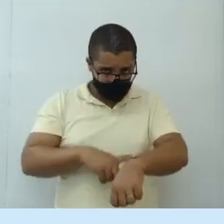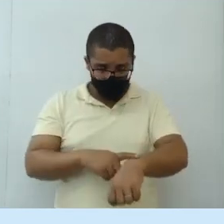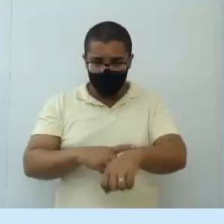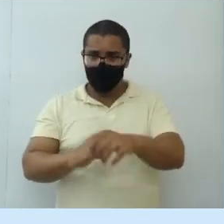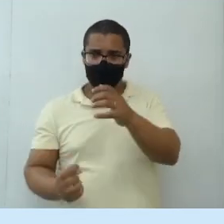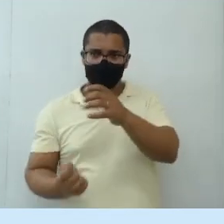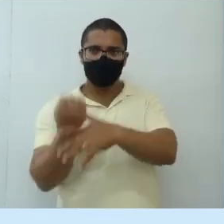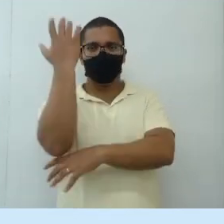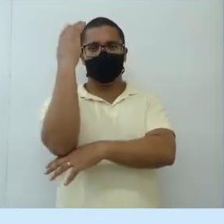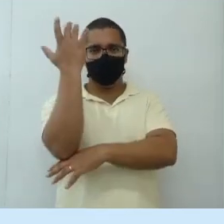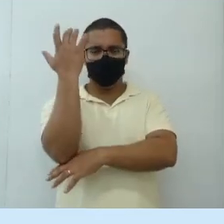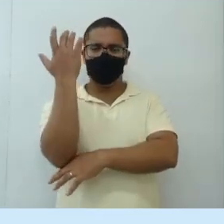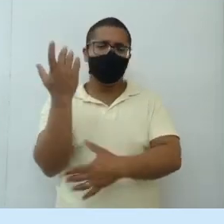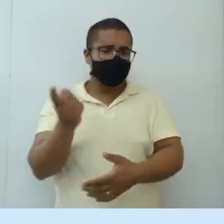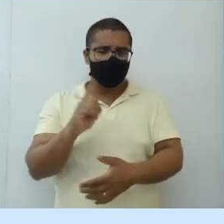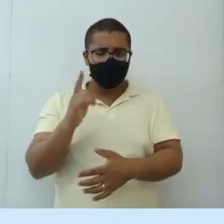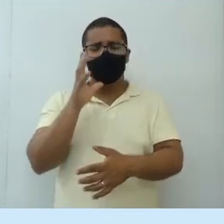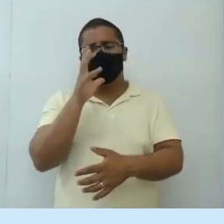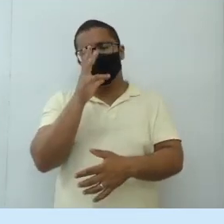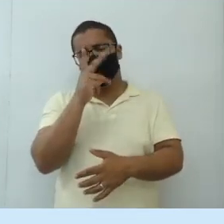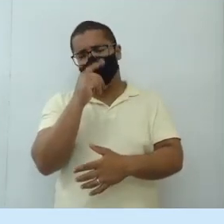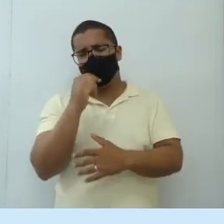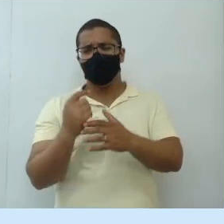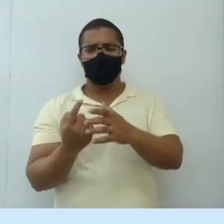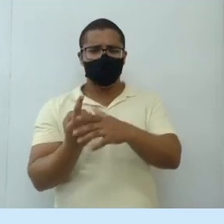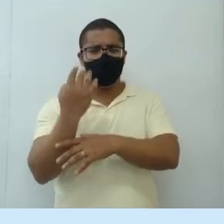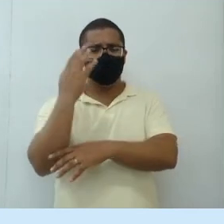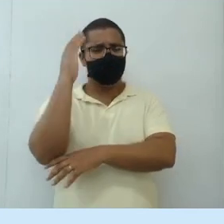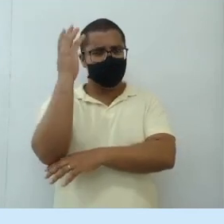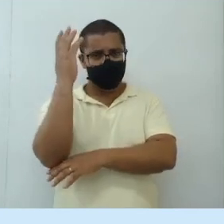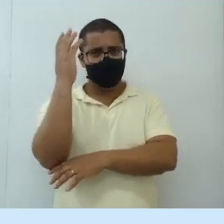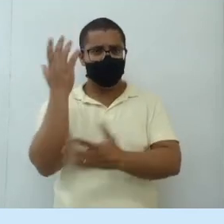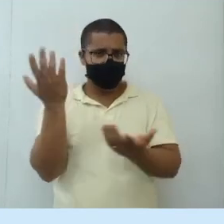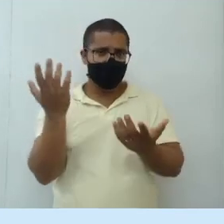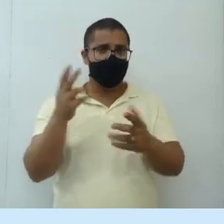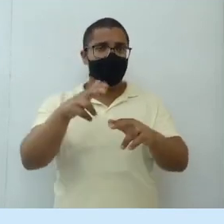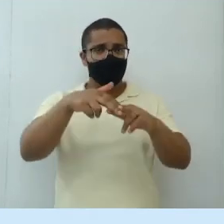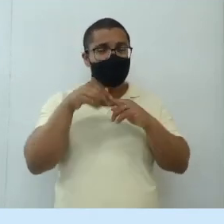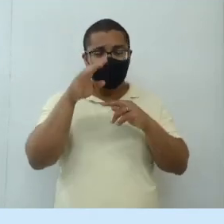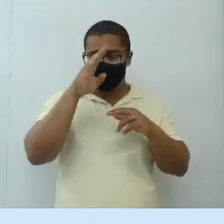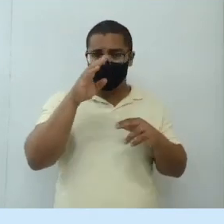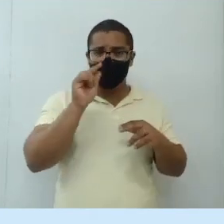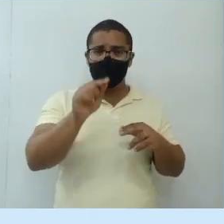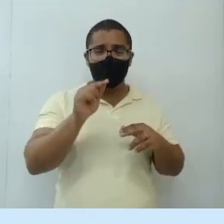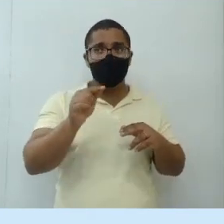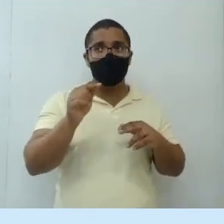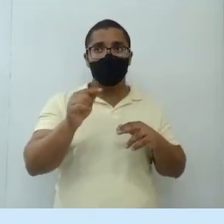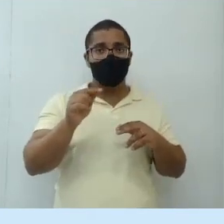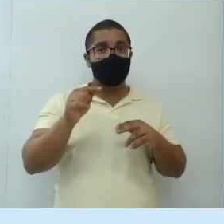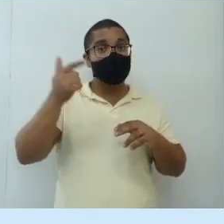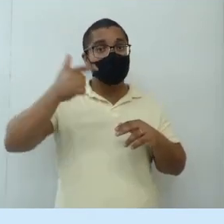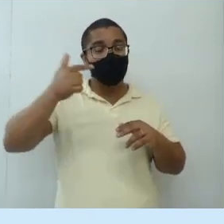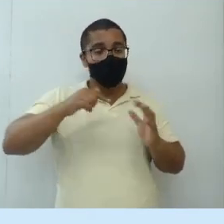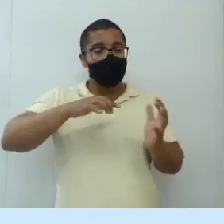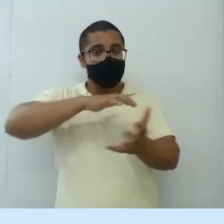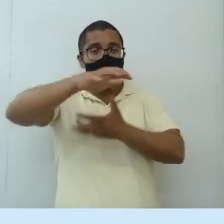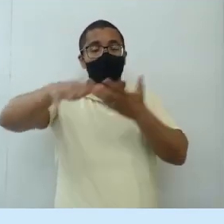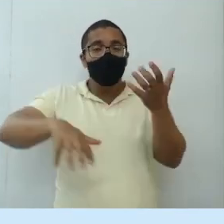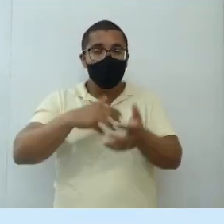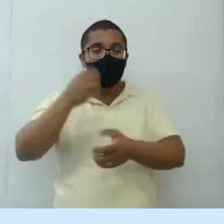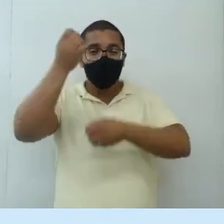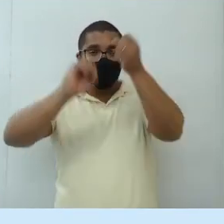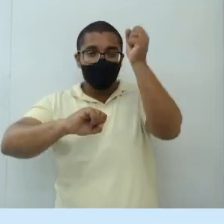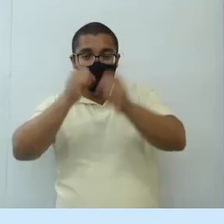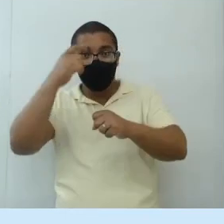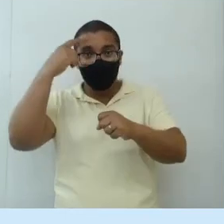industriais principalmente a a a segunda revolução industrial hoje nós descobrimos a eletricidade o